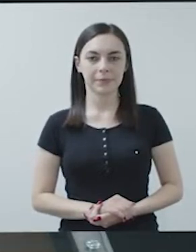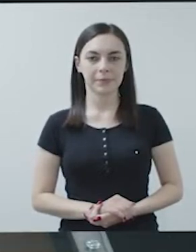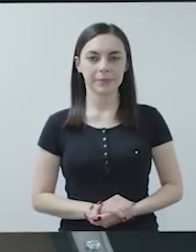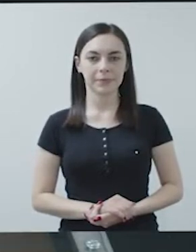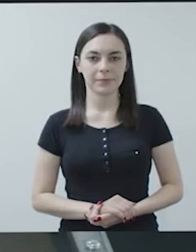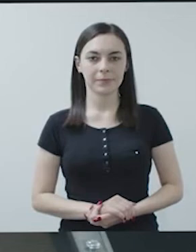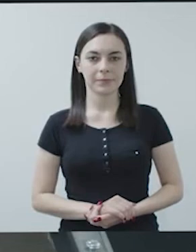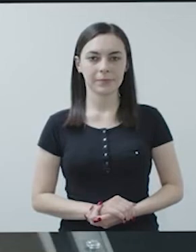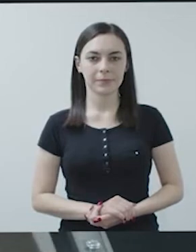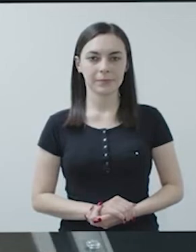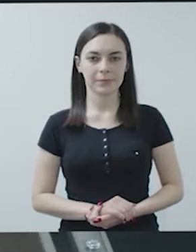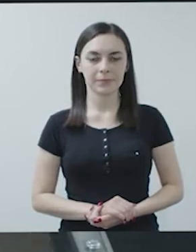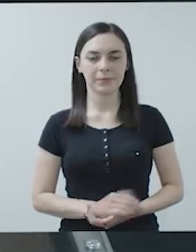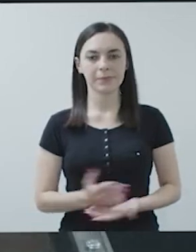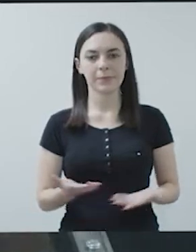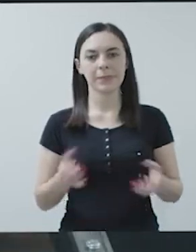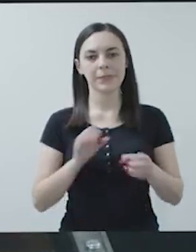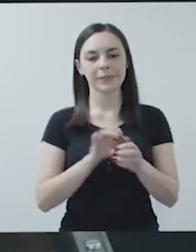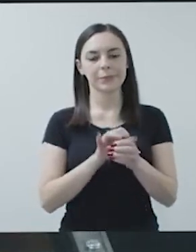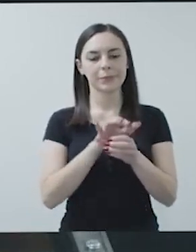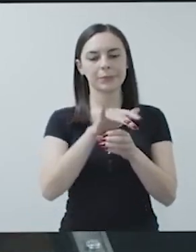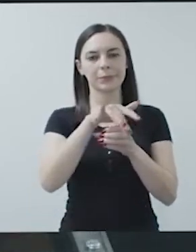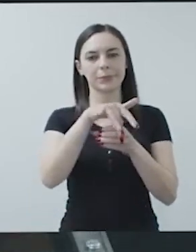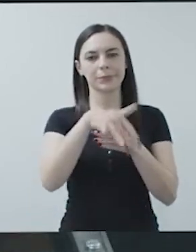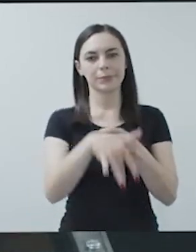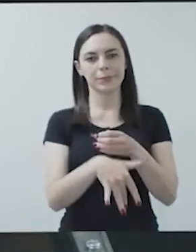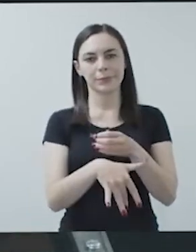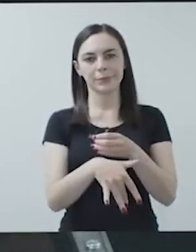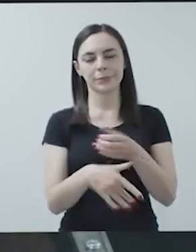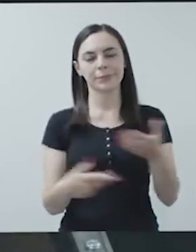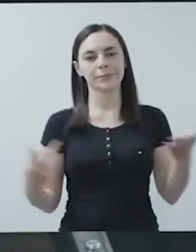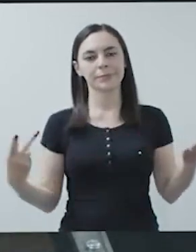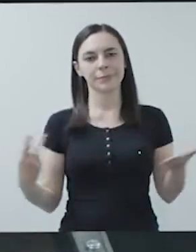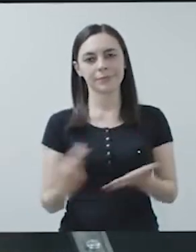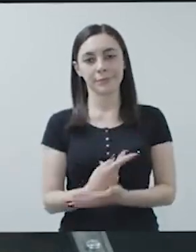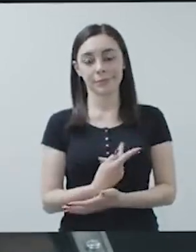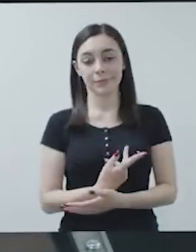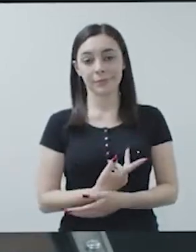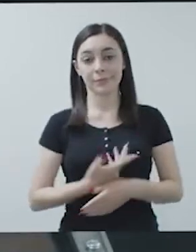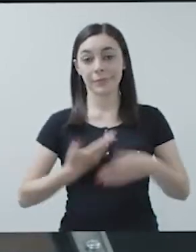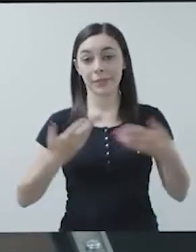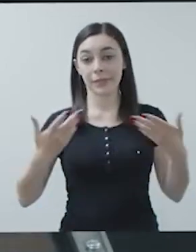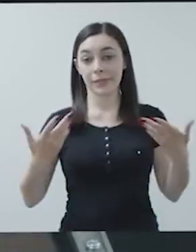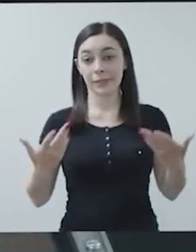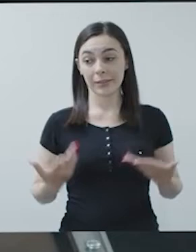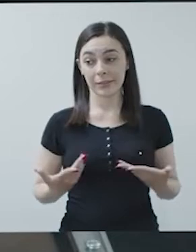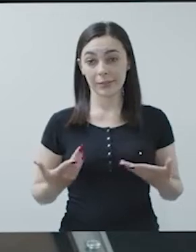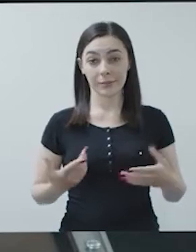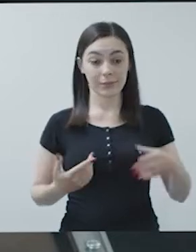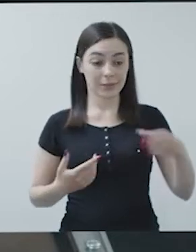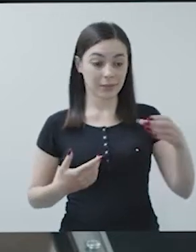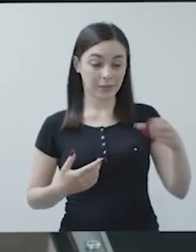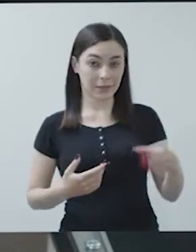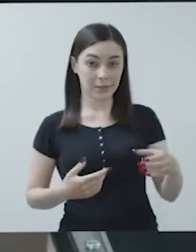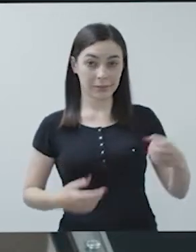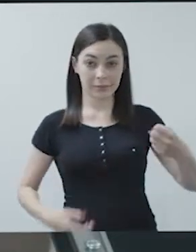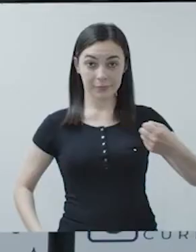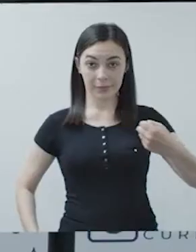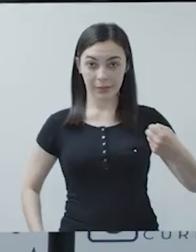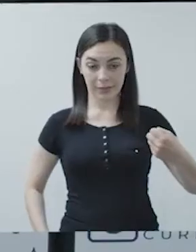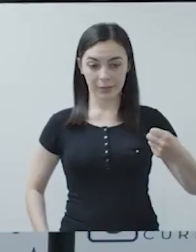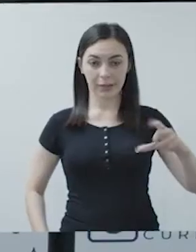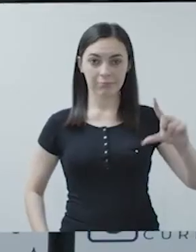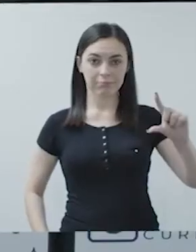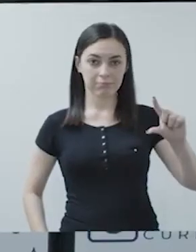E transbordou. Então, Esta caneca pequena, menor, né?